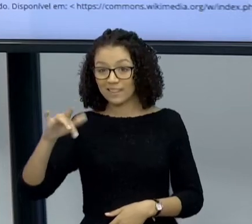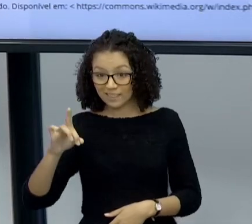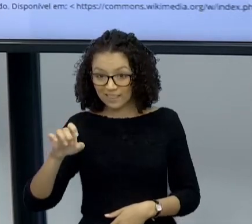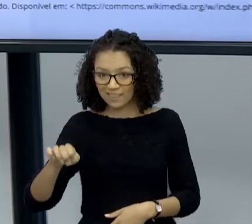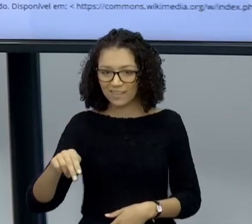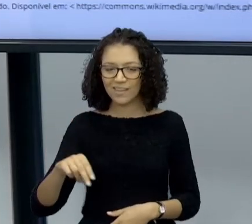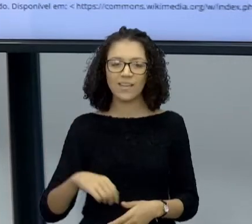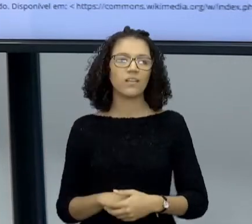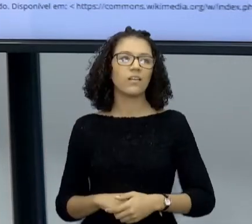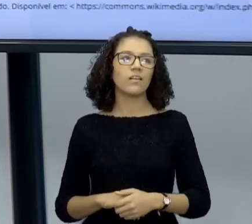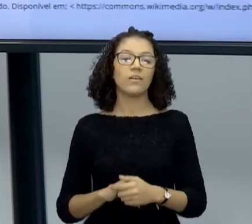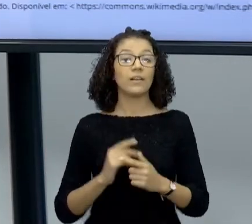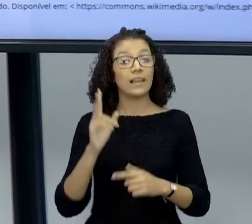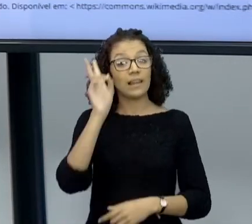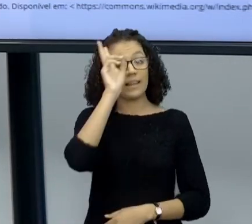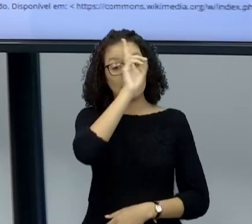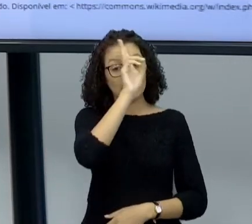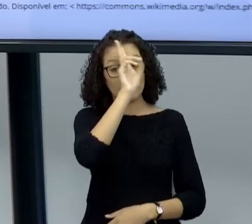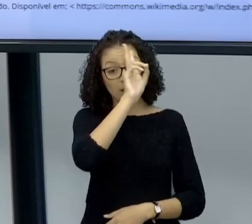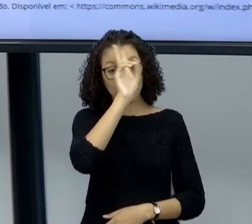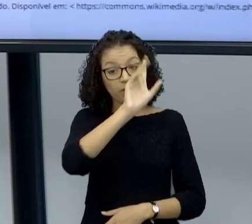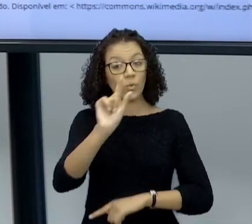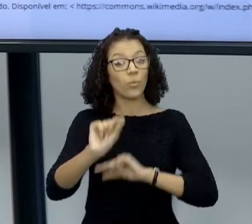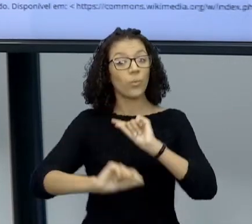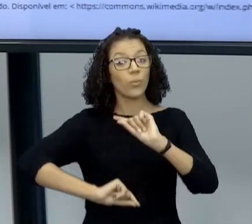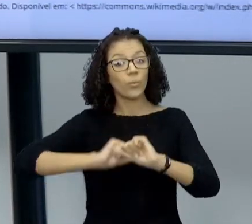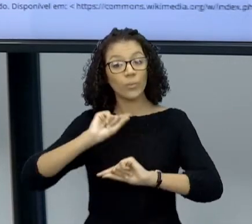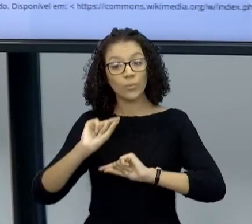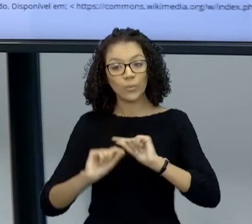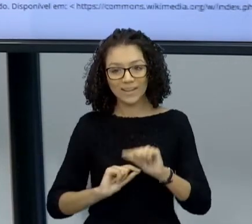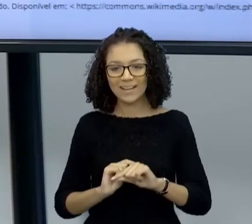tem que lembrar que as teorias demográficas surgem em